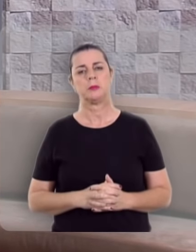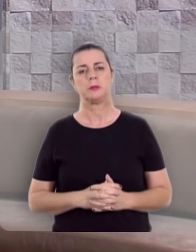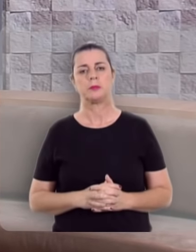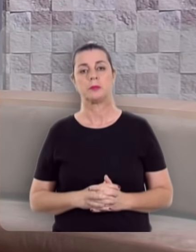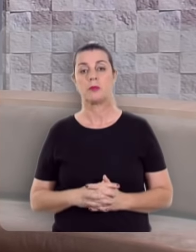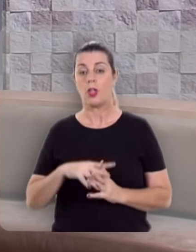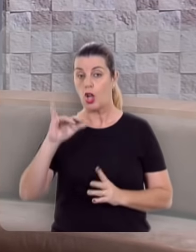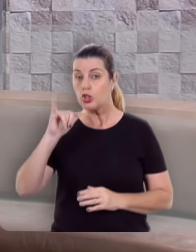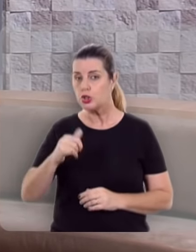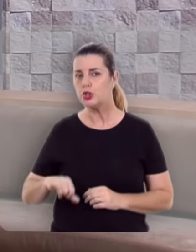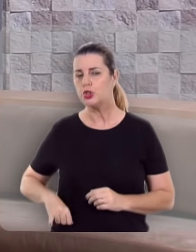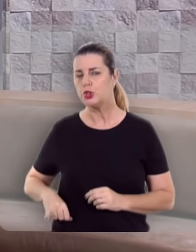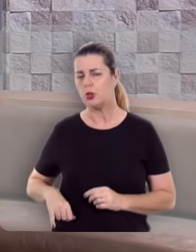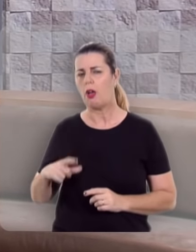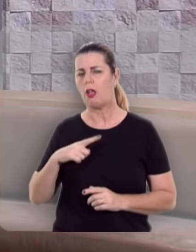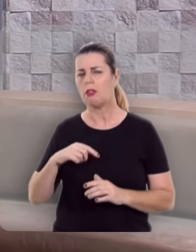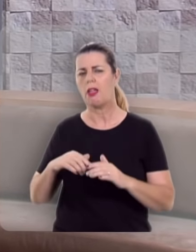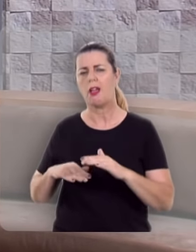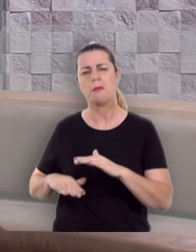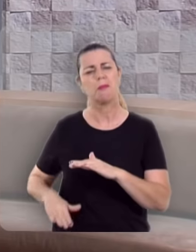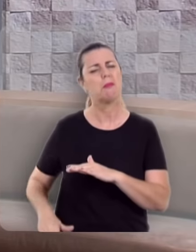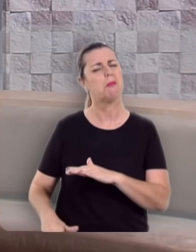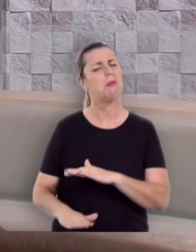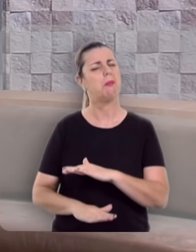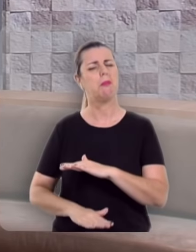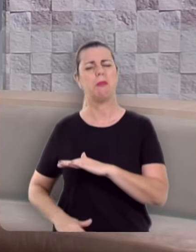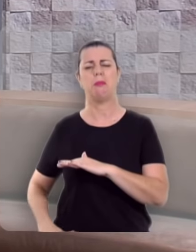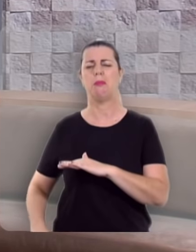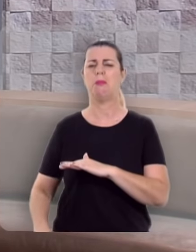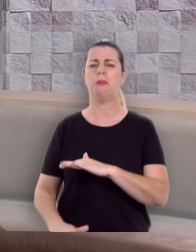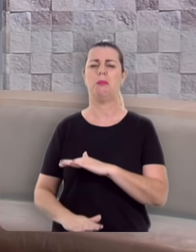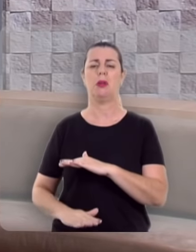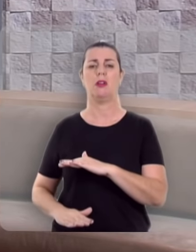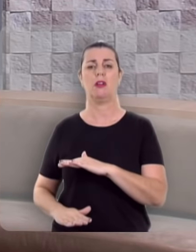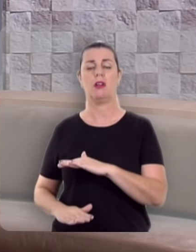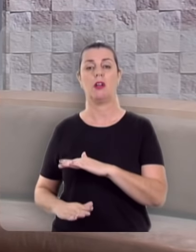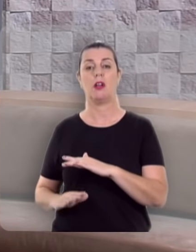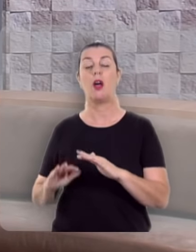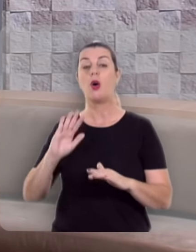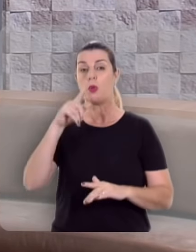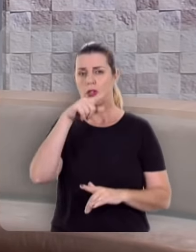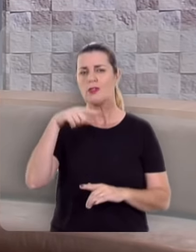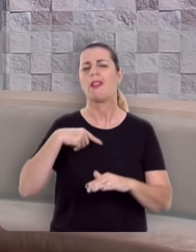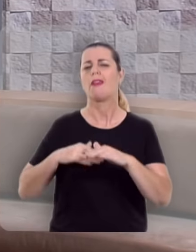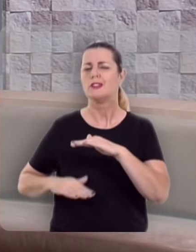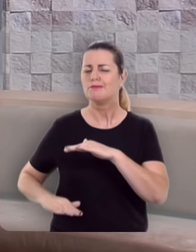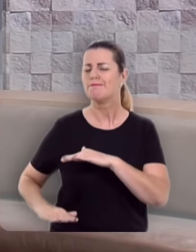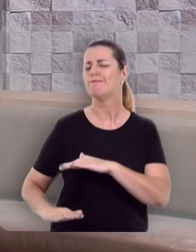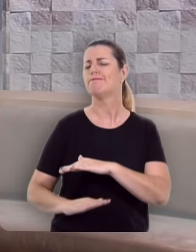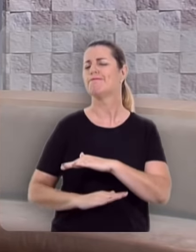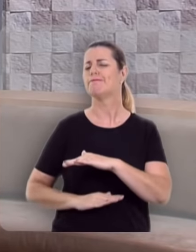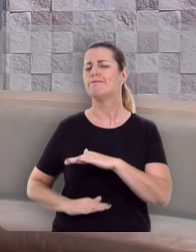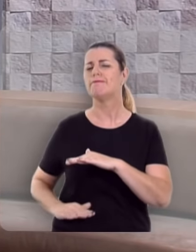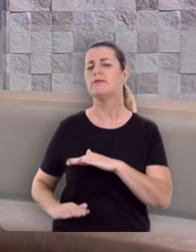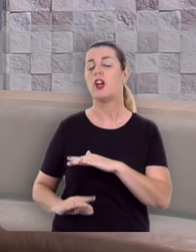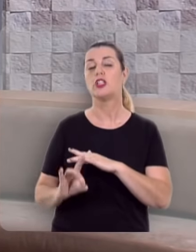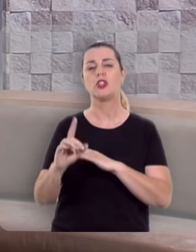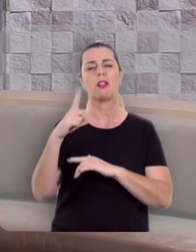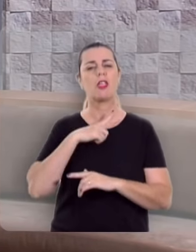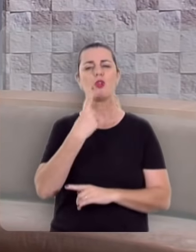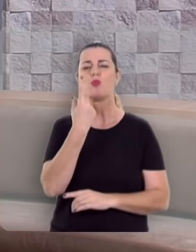da nossa alma do que o ruído mais barulhento das circunstâncias mais